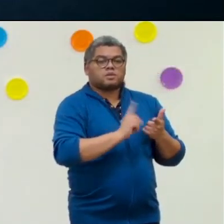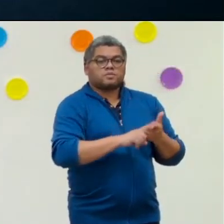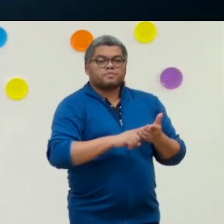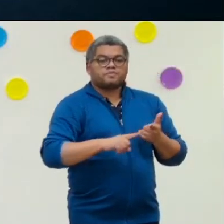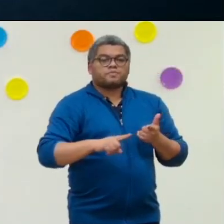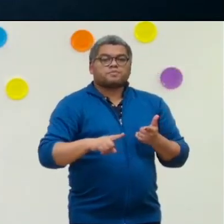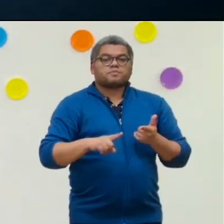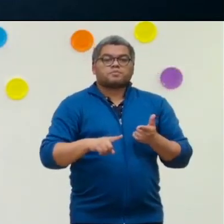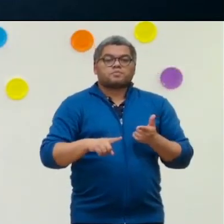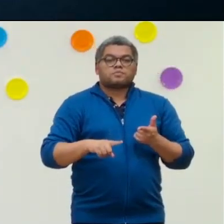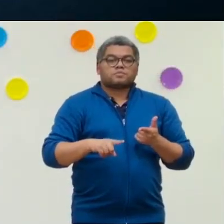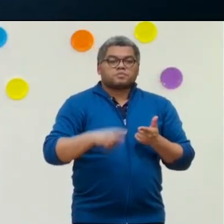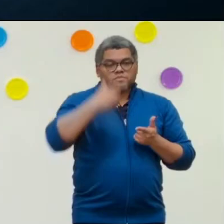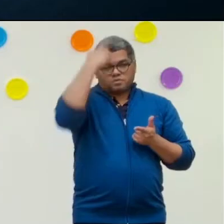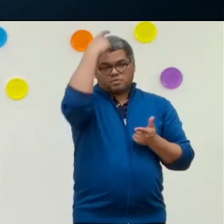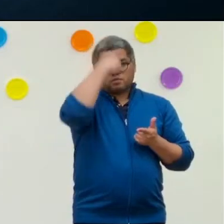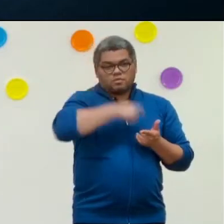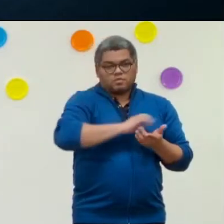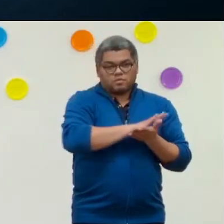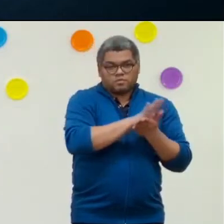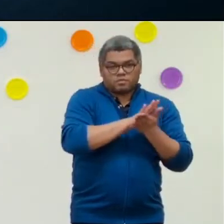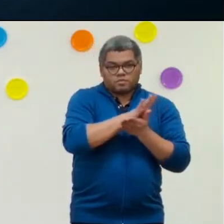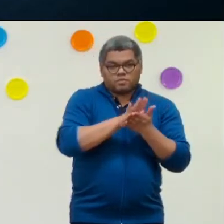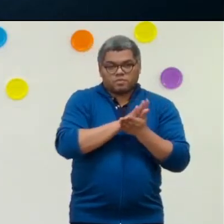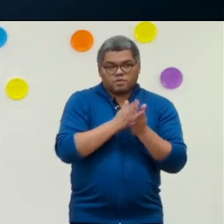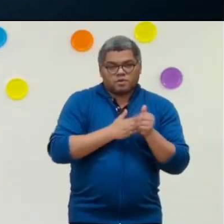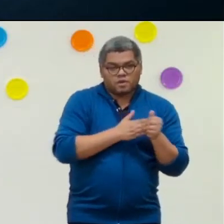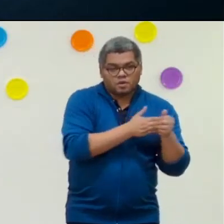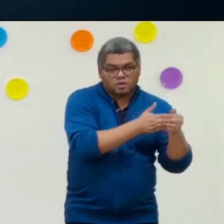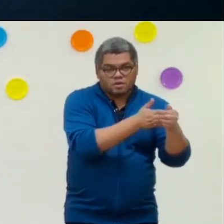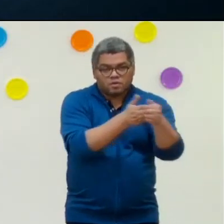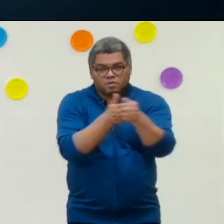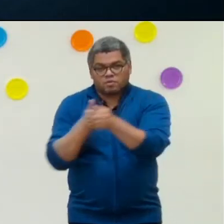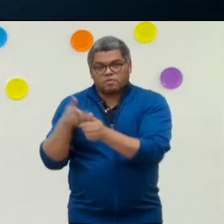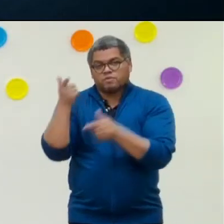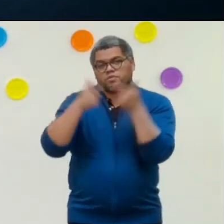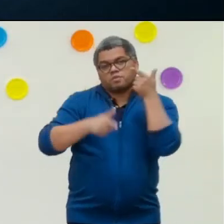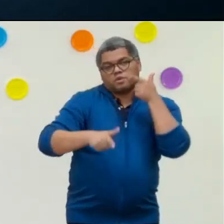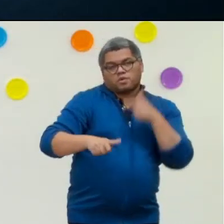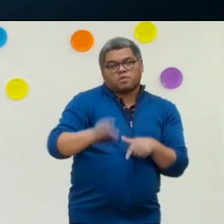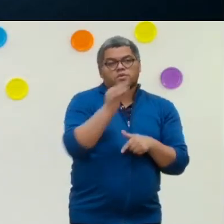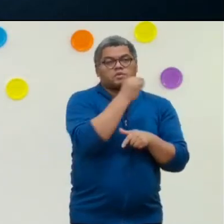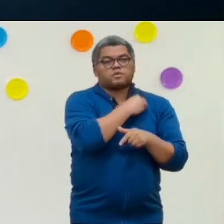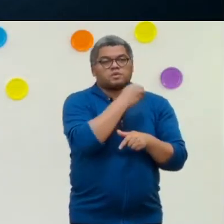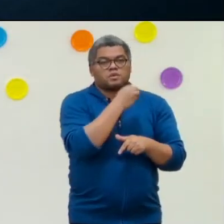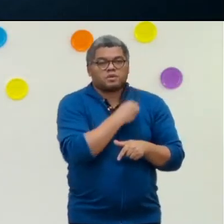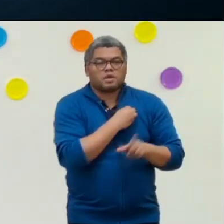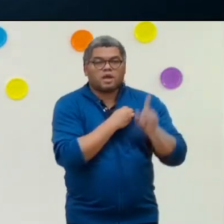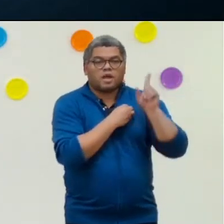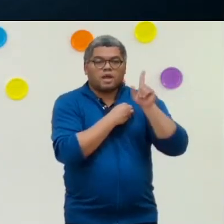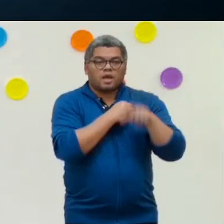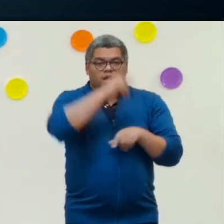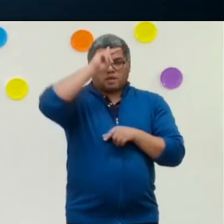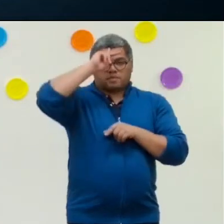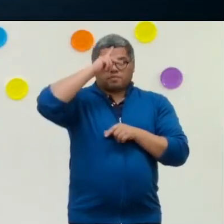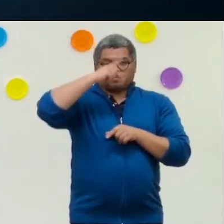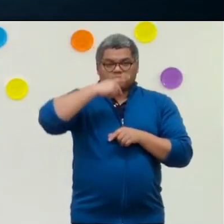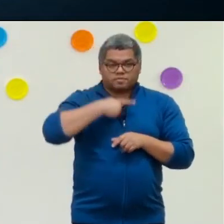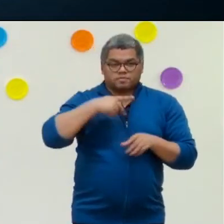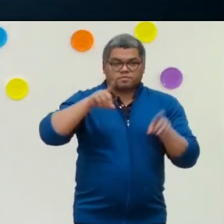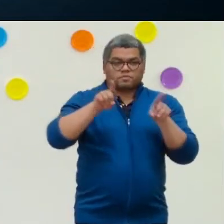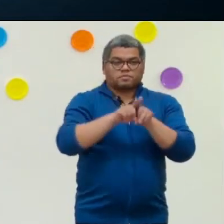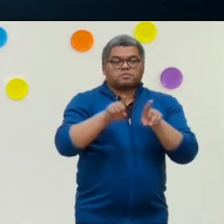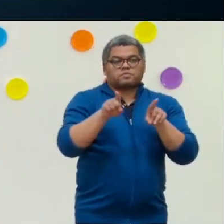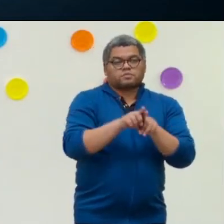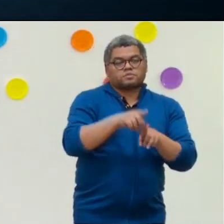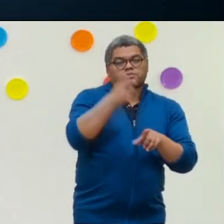adultério é corruptor de caráter e condutor de outros pecados, adultério é autodestrutivo e